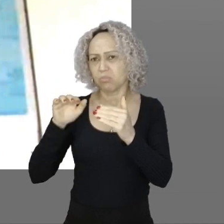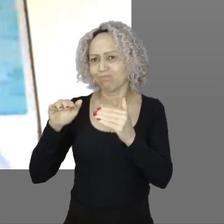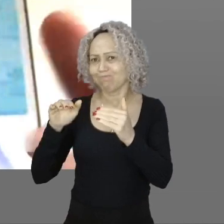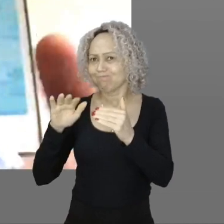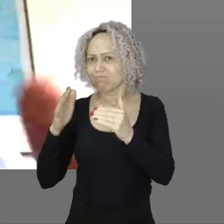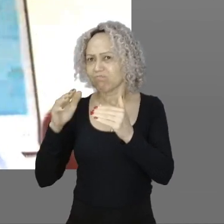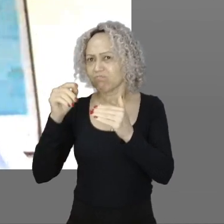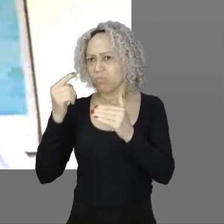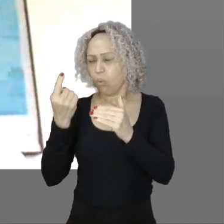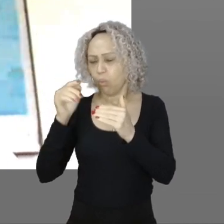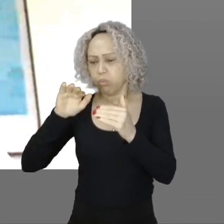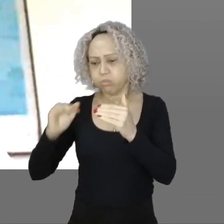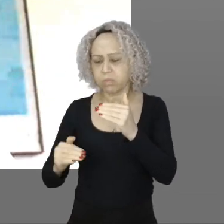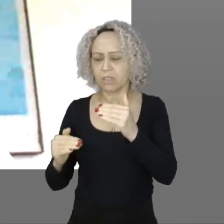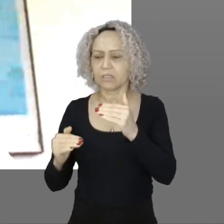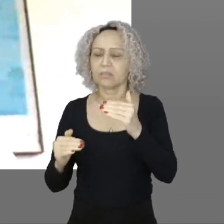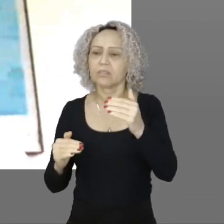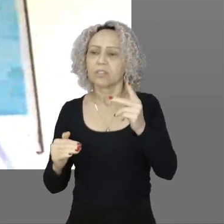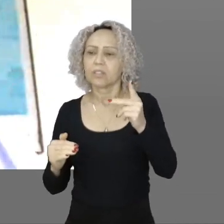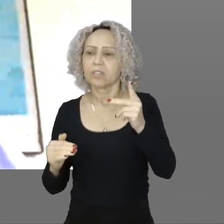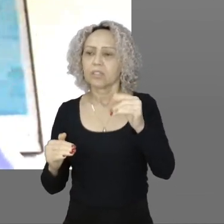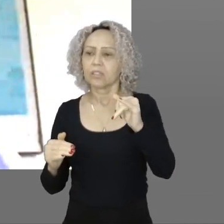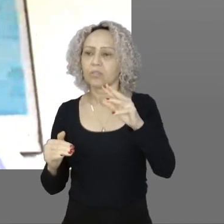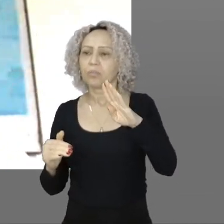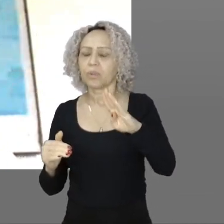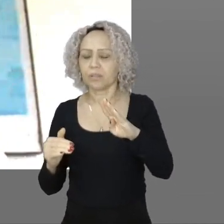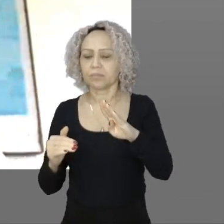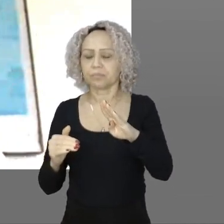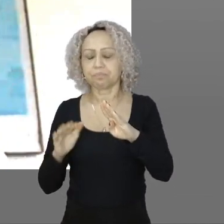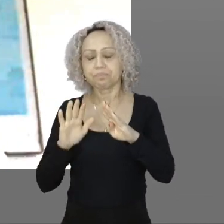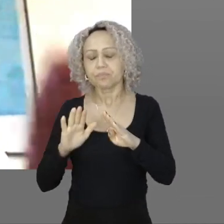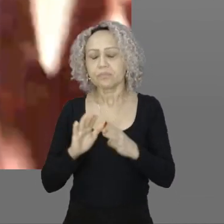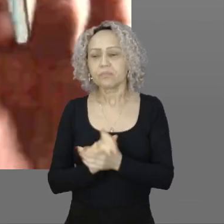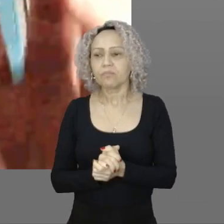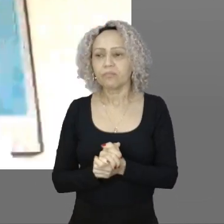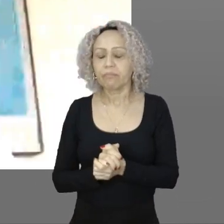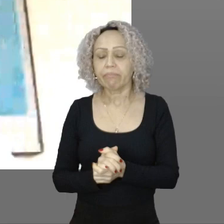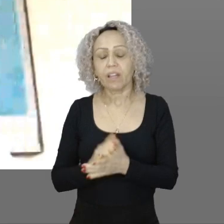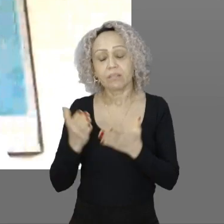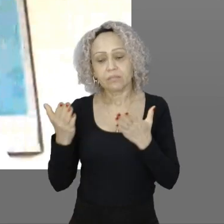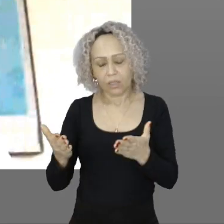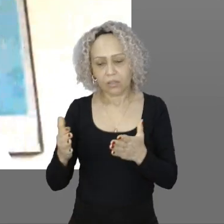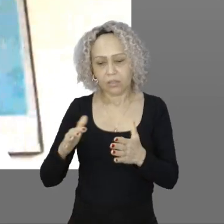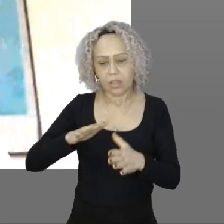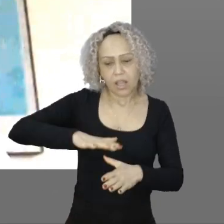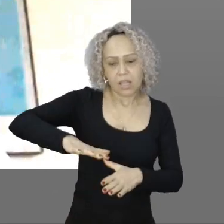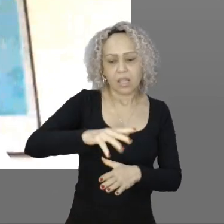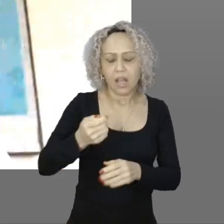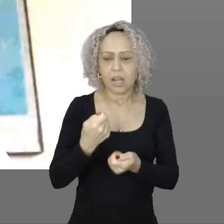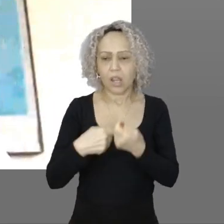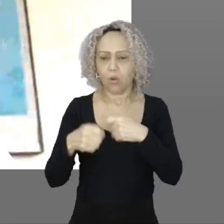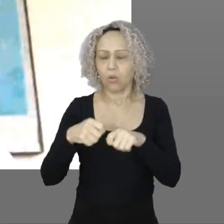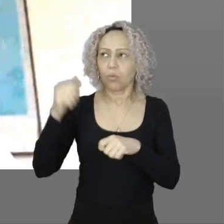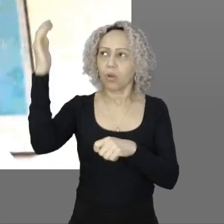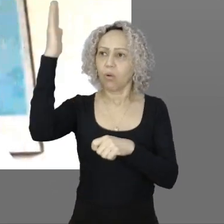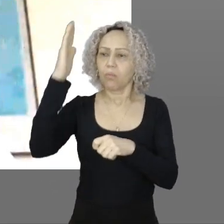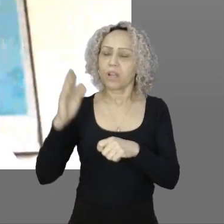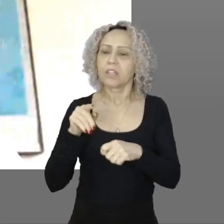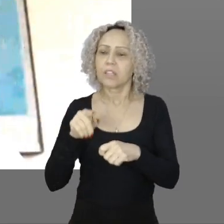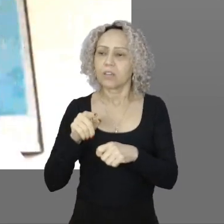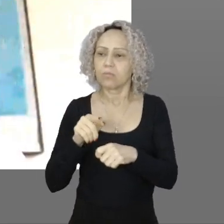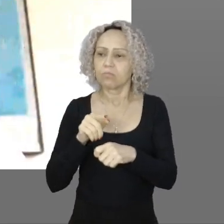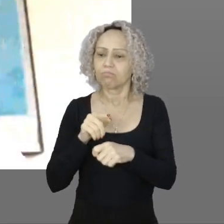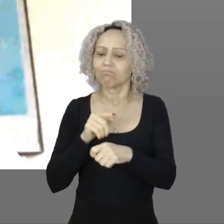de equilíbrio das contas ligado ao crescimento econômico. Então, Amanda, na área econômica, o Brasil